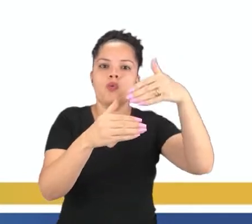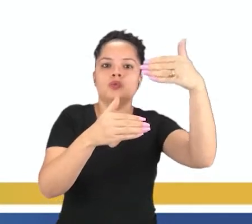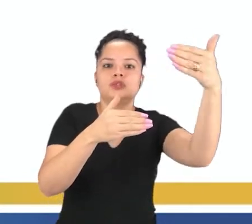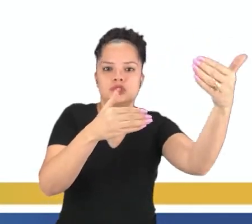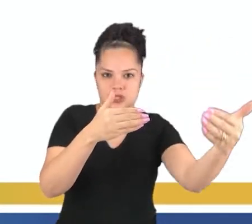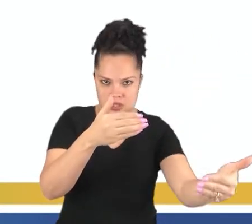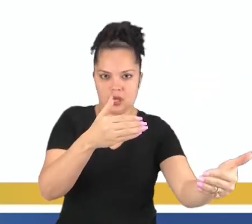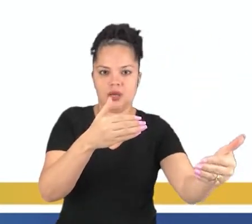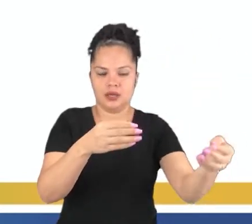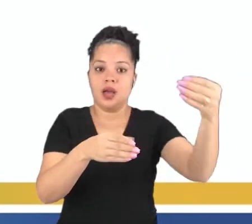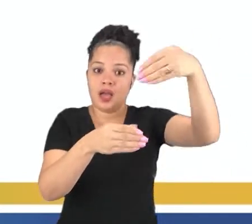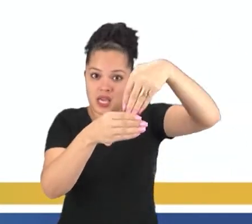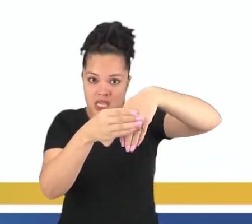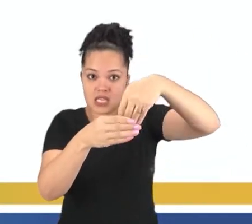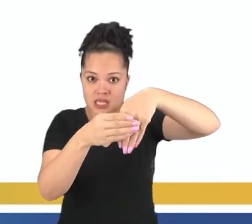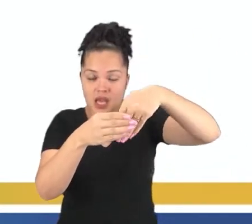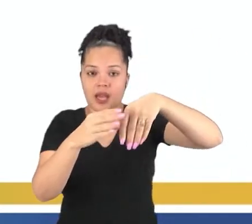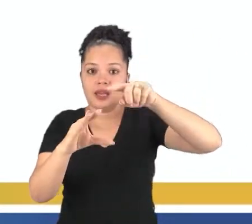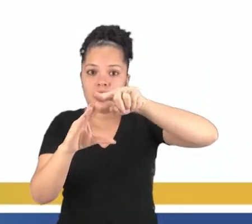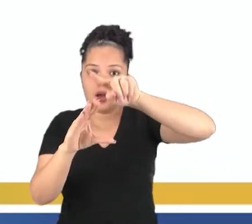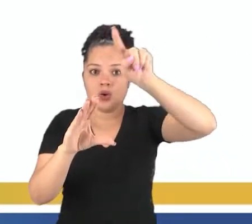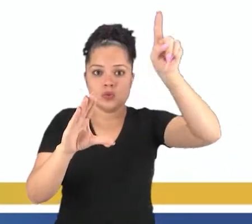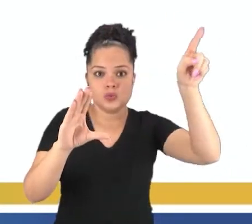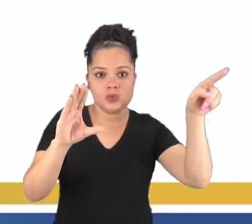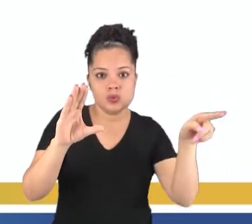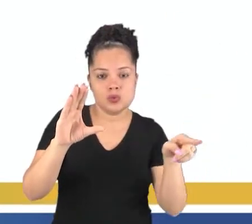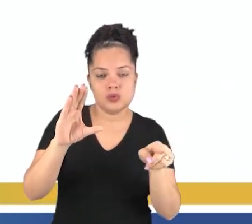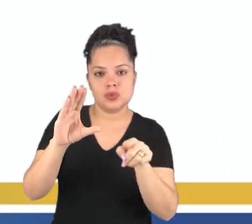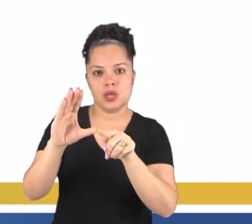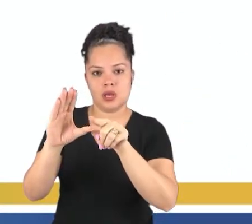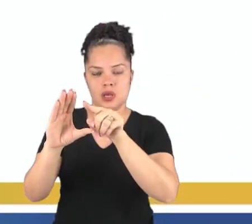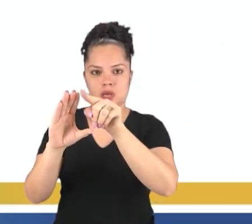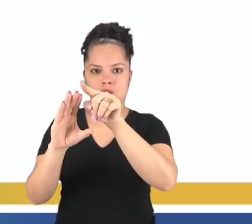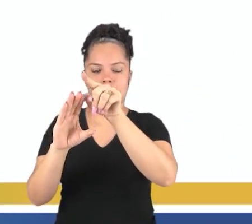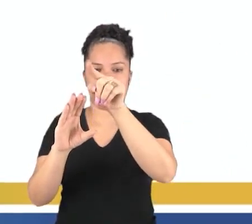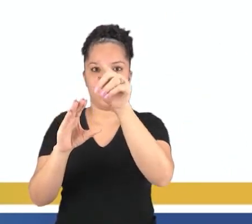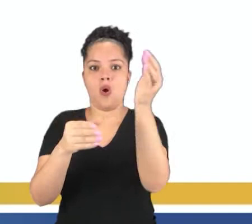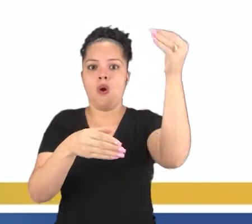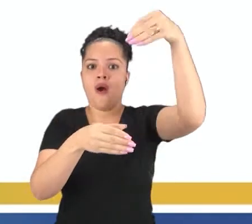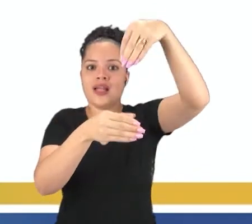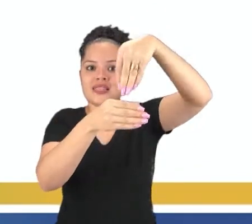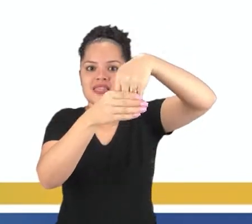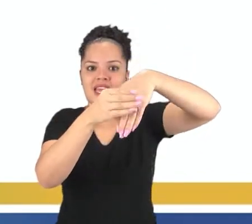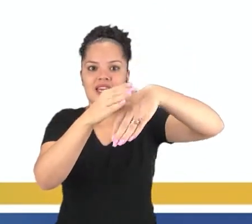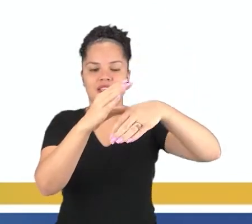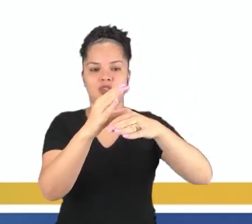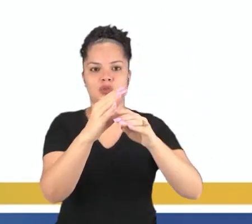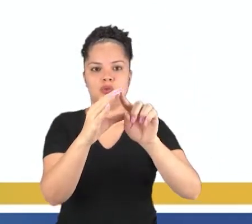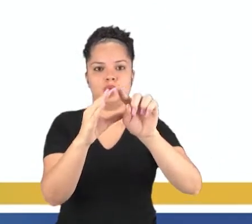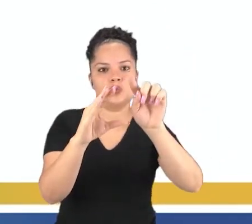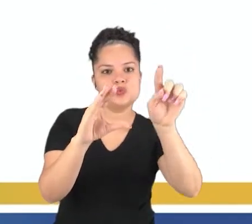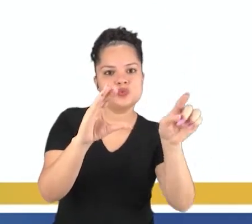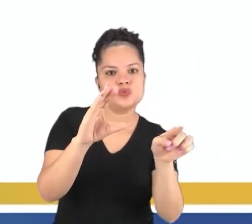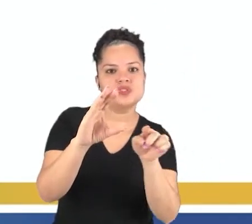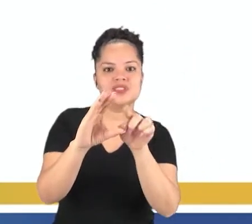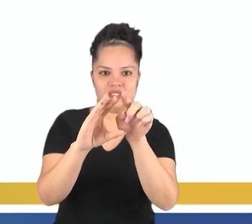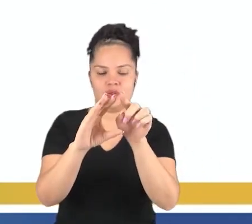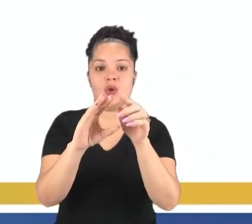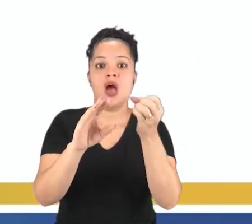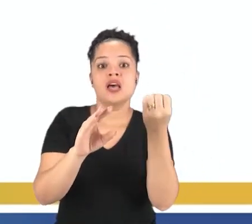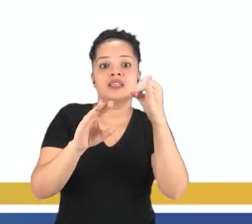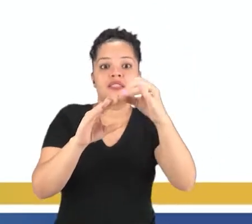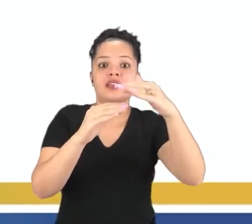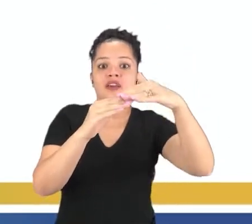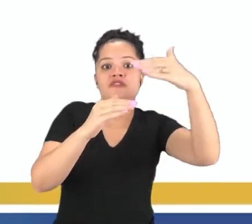são internas quando o círculo de uma está contido dentro do círculo da outra. E são externas